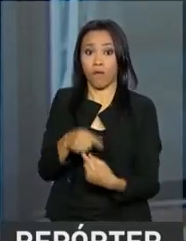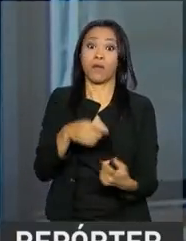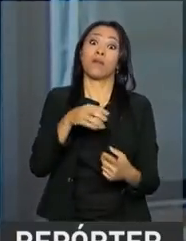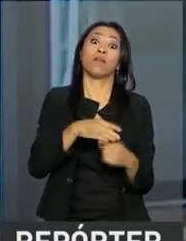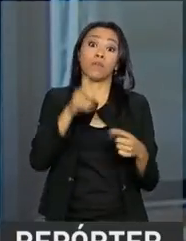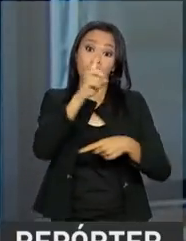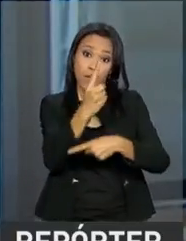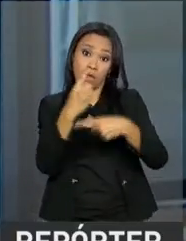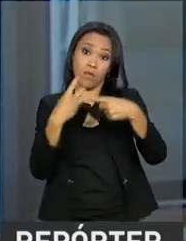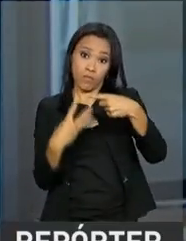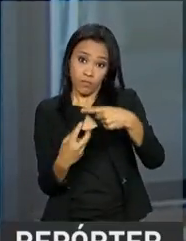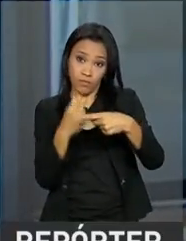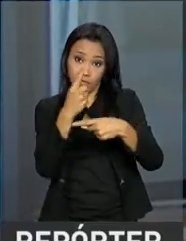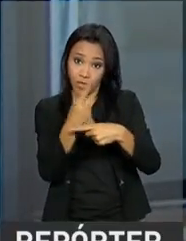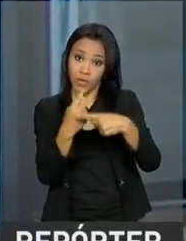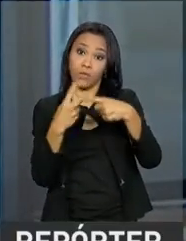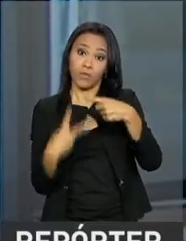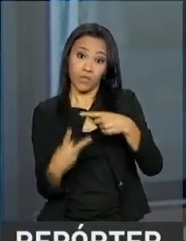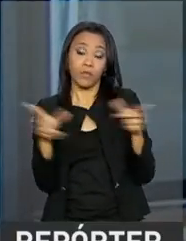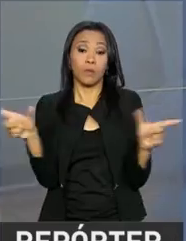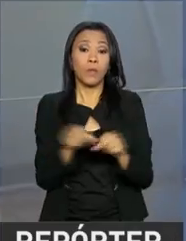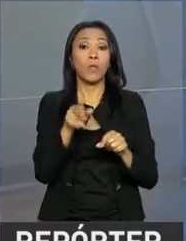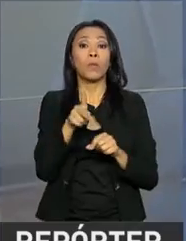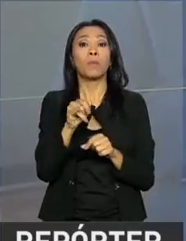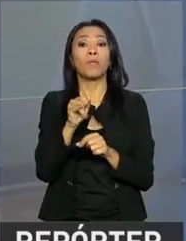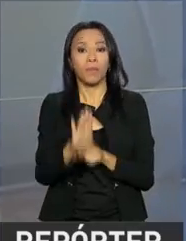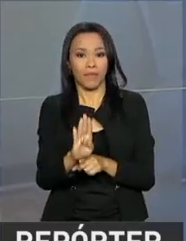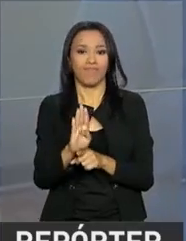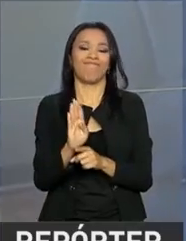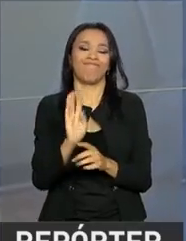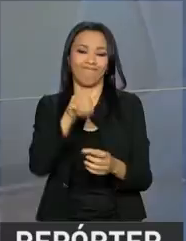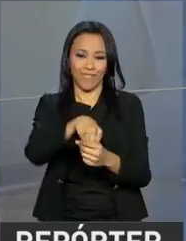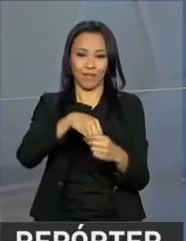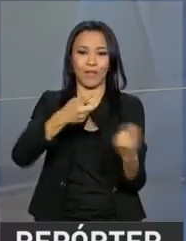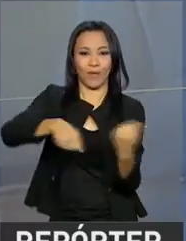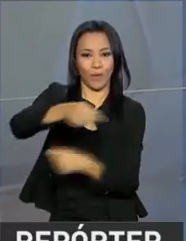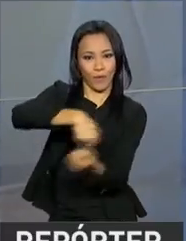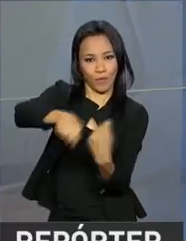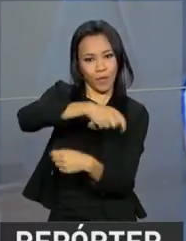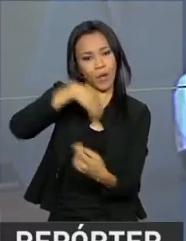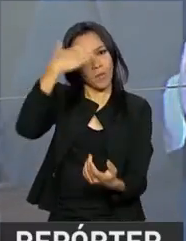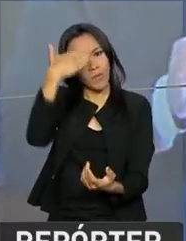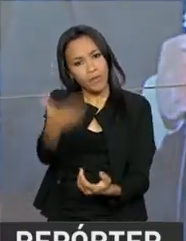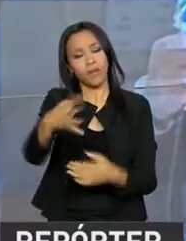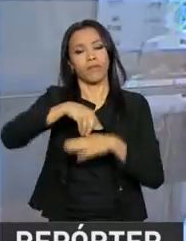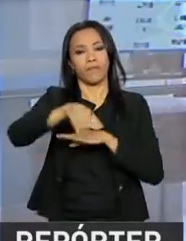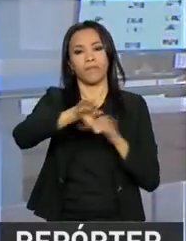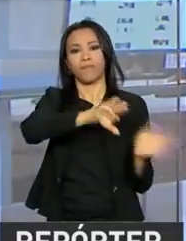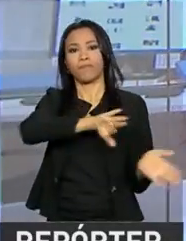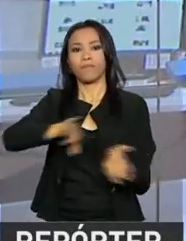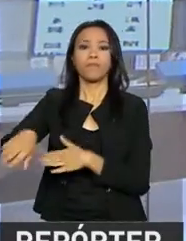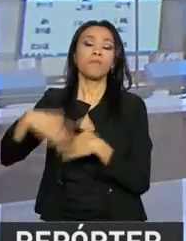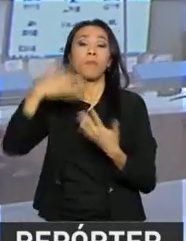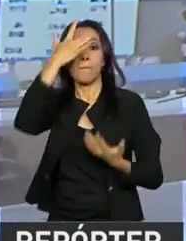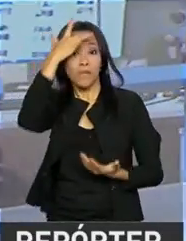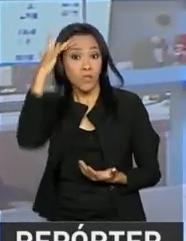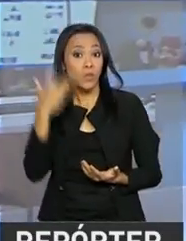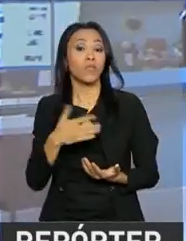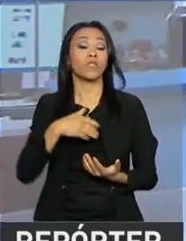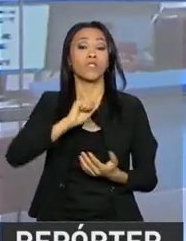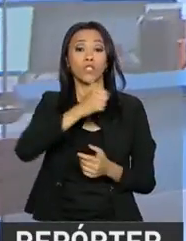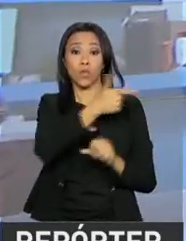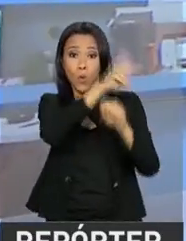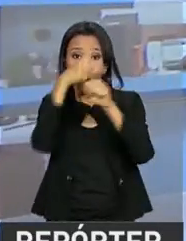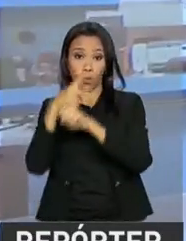na economia Leandro volto com você Toque JP Obrigado pelas suas informações e olha investidores nacionais e estrangeiros